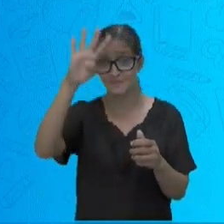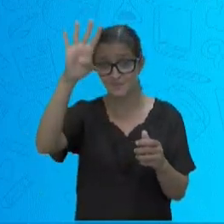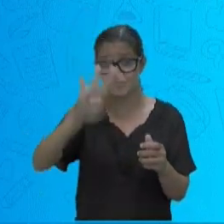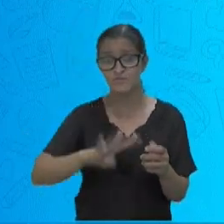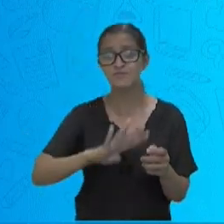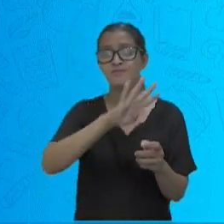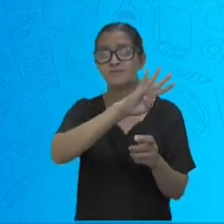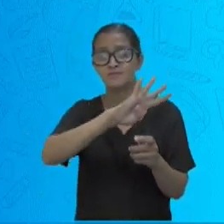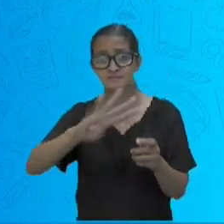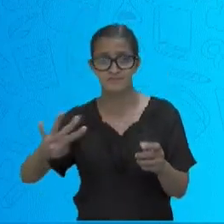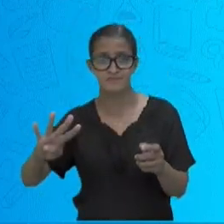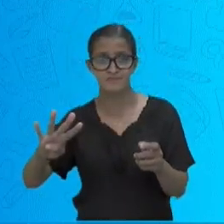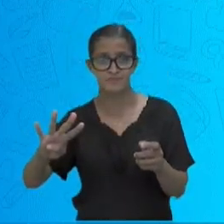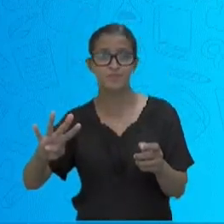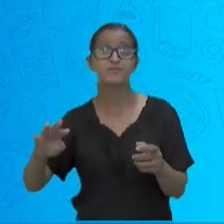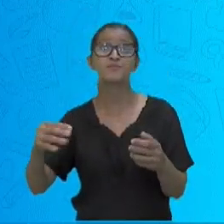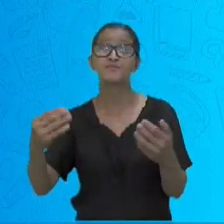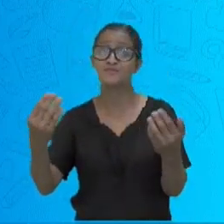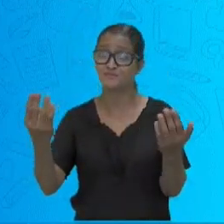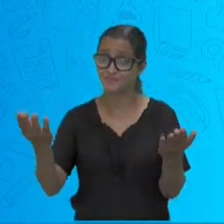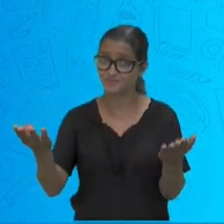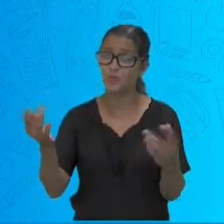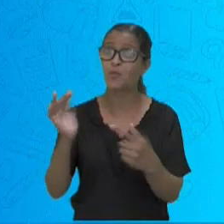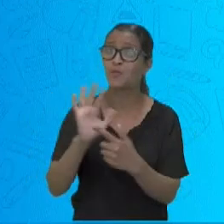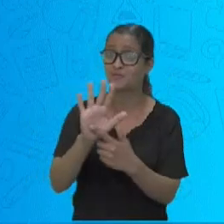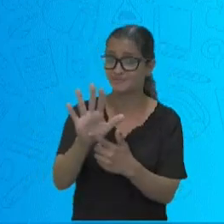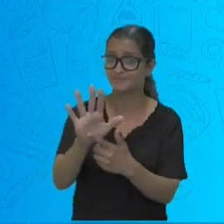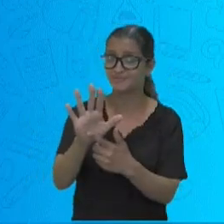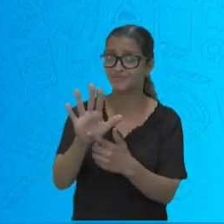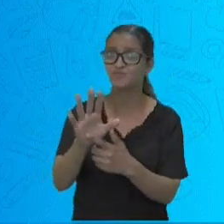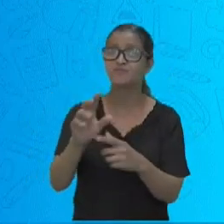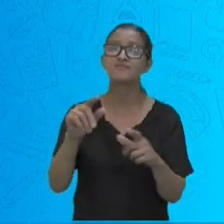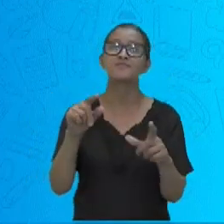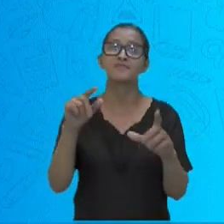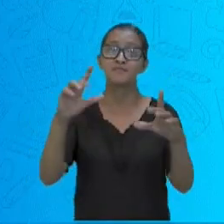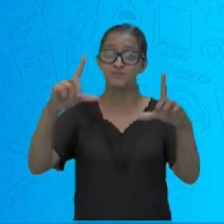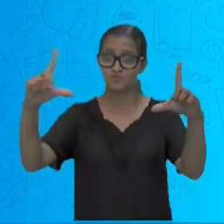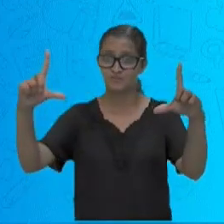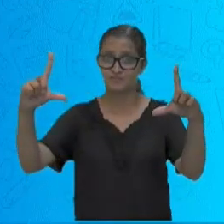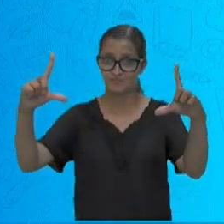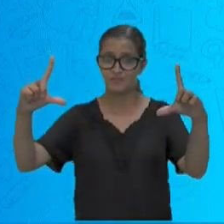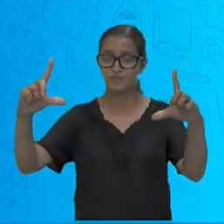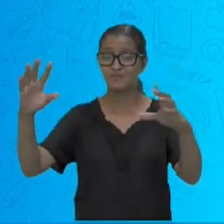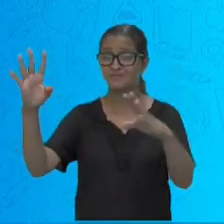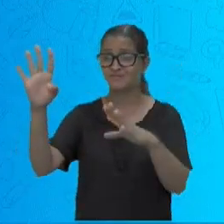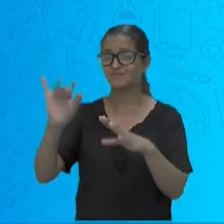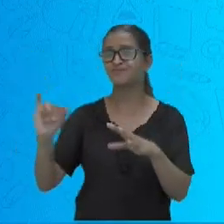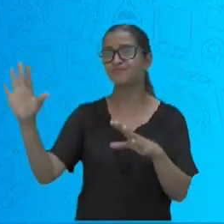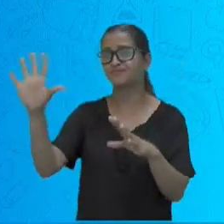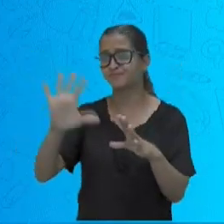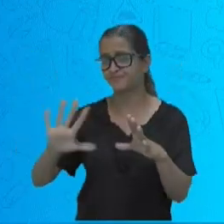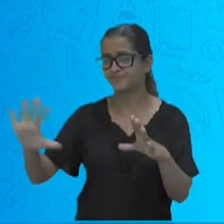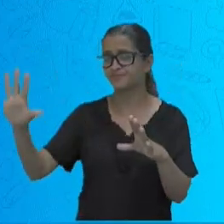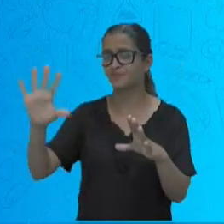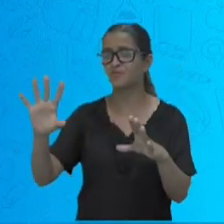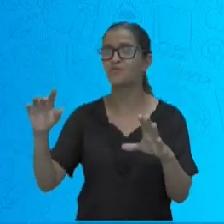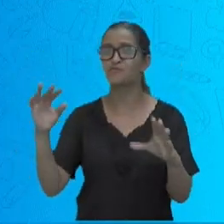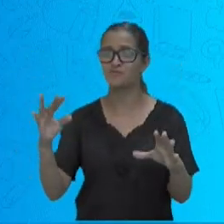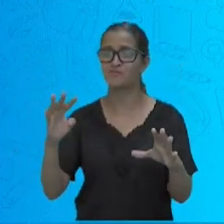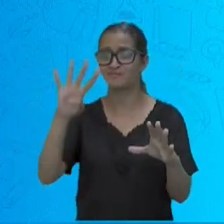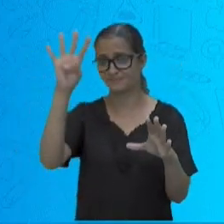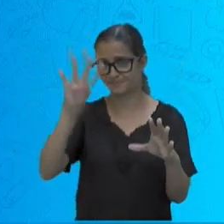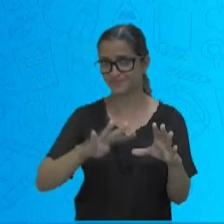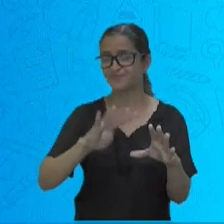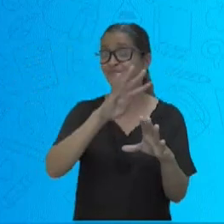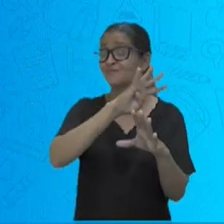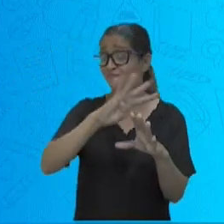tabela ou logo em seguida num gráfico. Então, aqui nós vamos agora formar a tabela e para formar